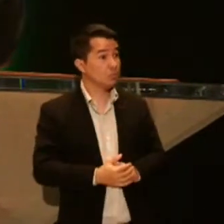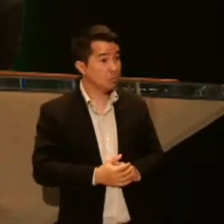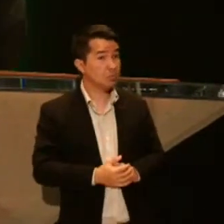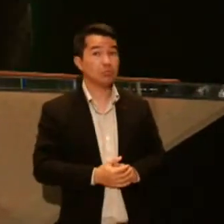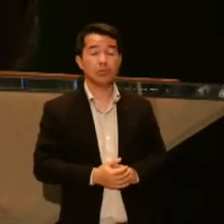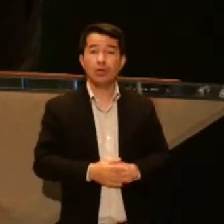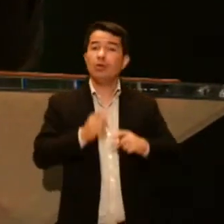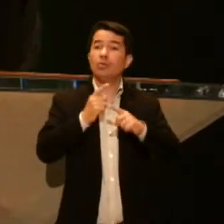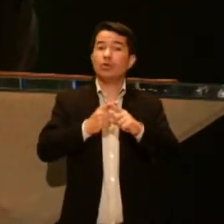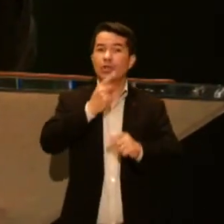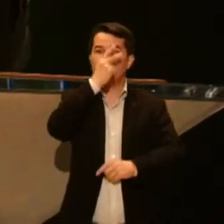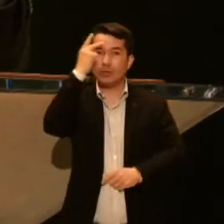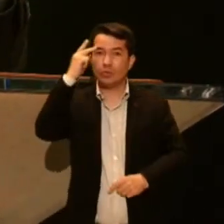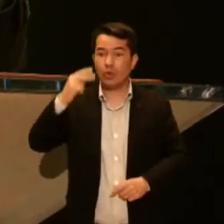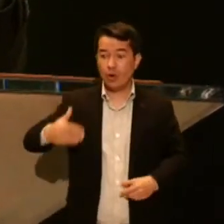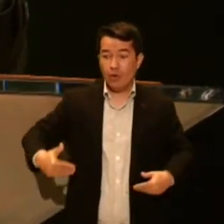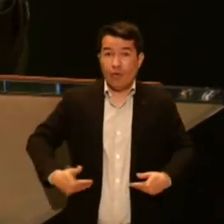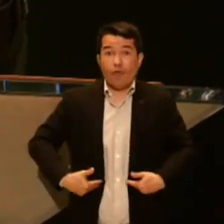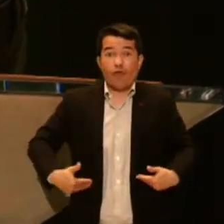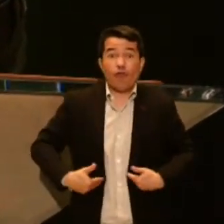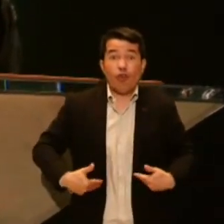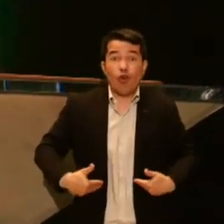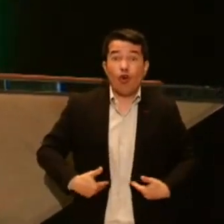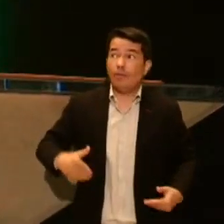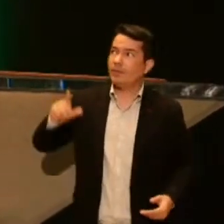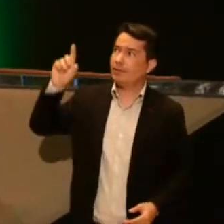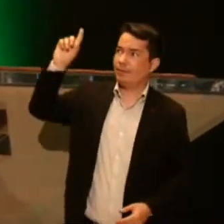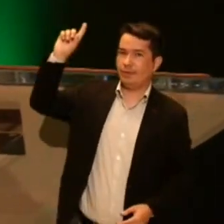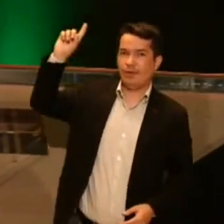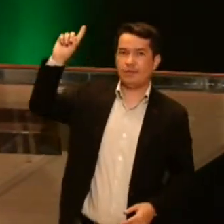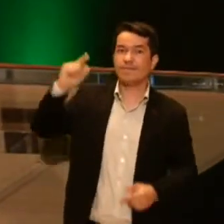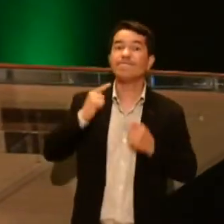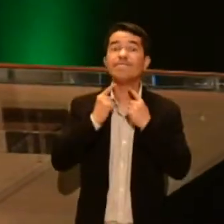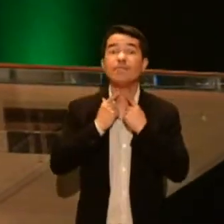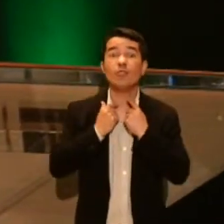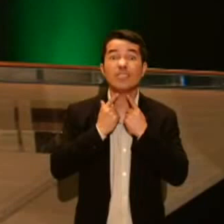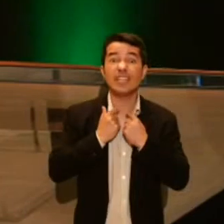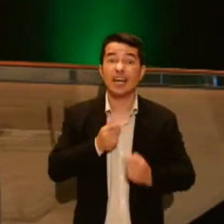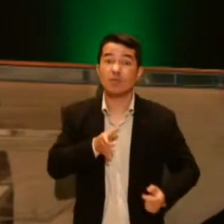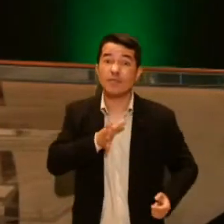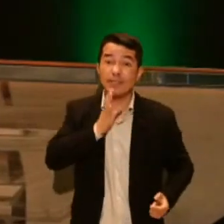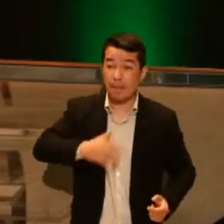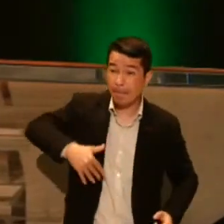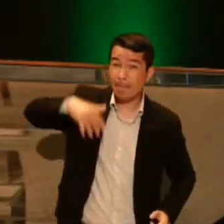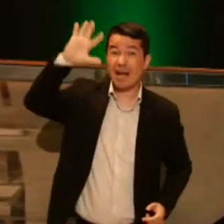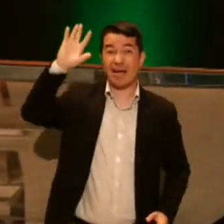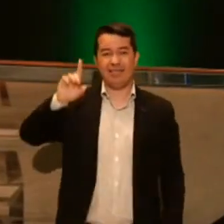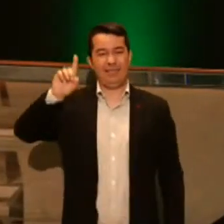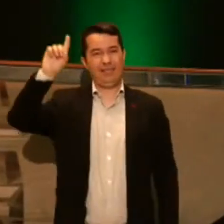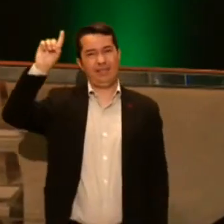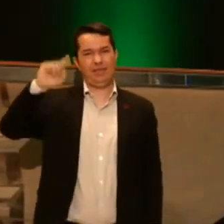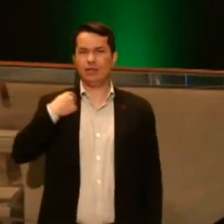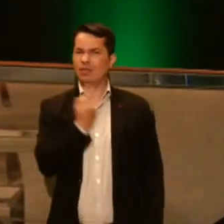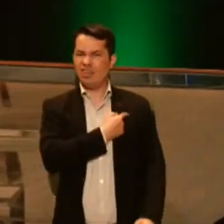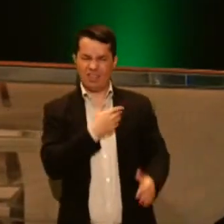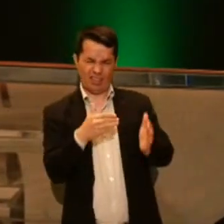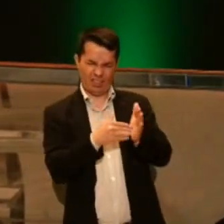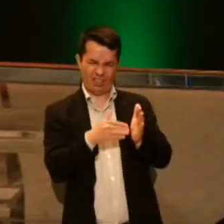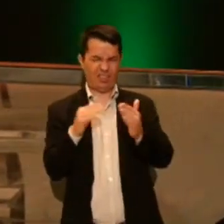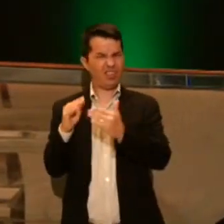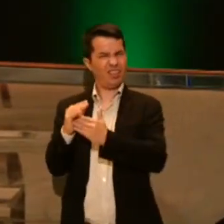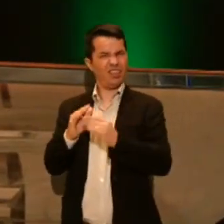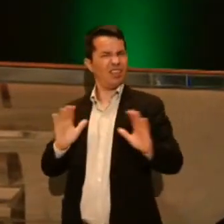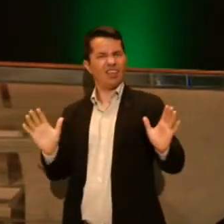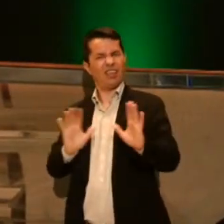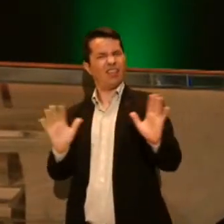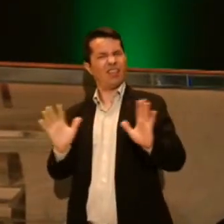de Deus no coração das pessoas. E não há distância que nos impeça de